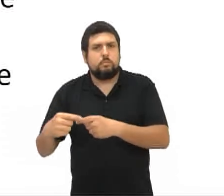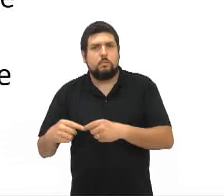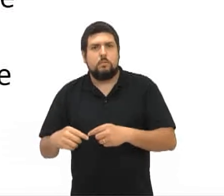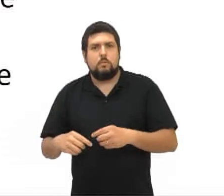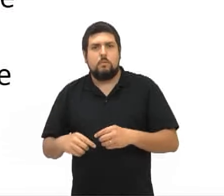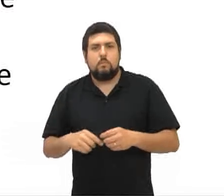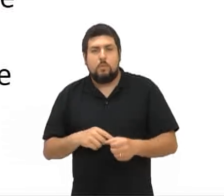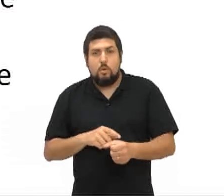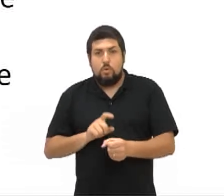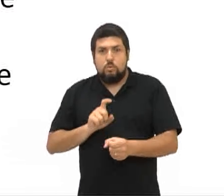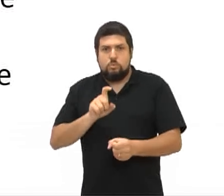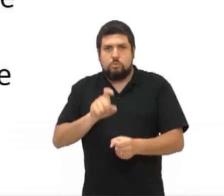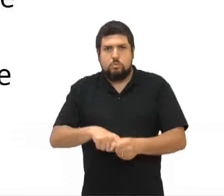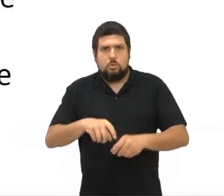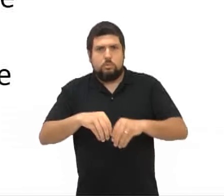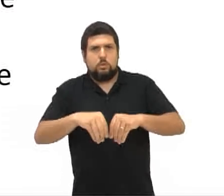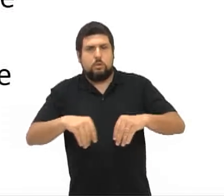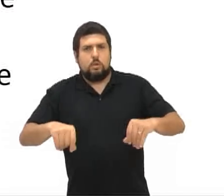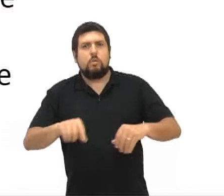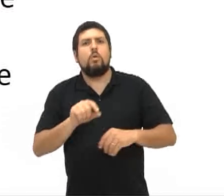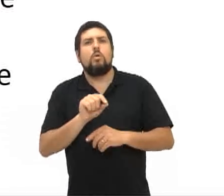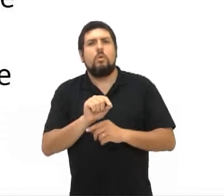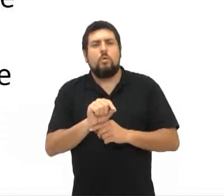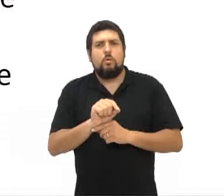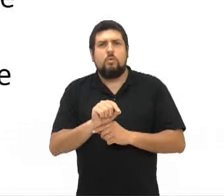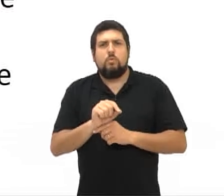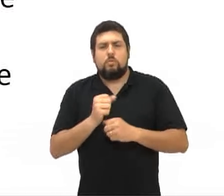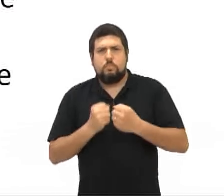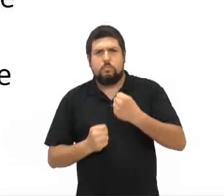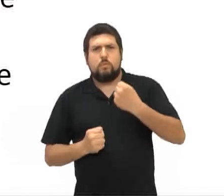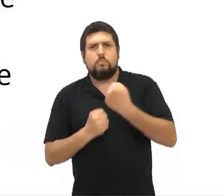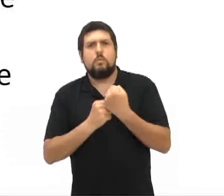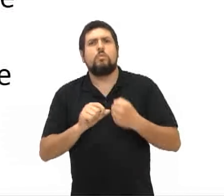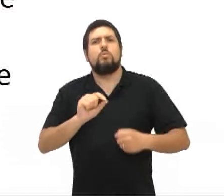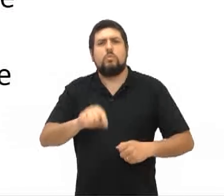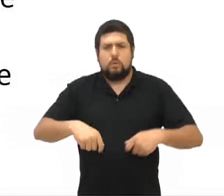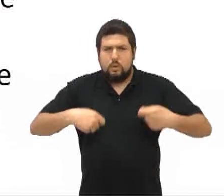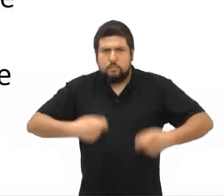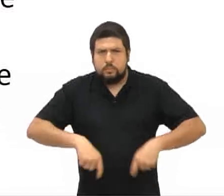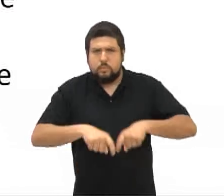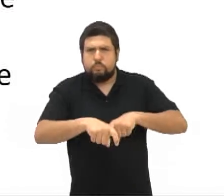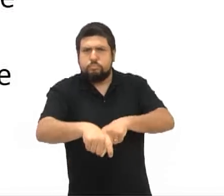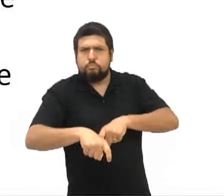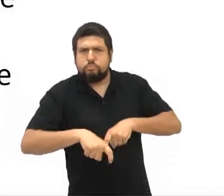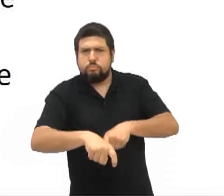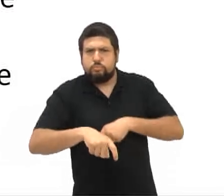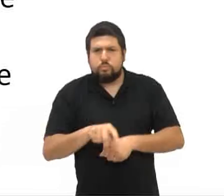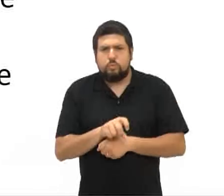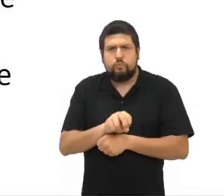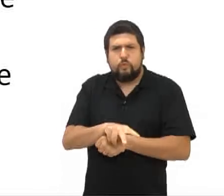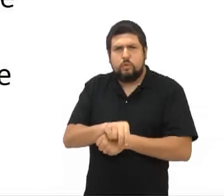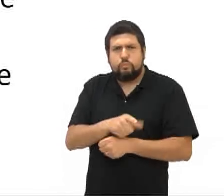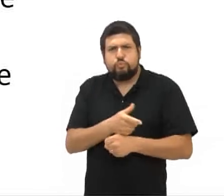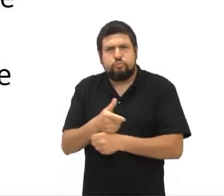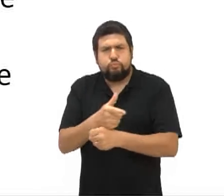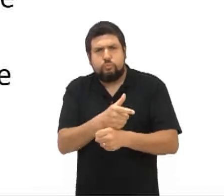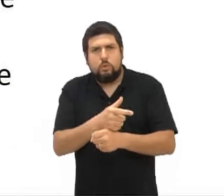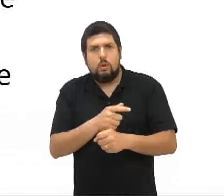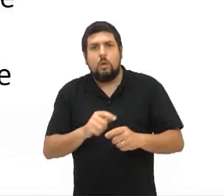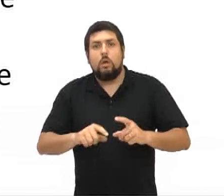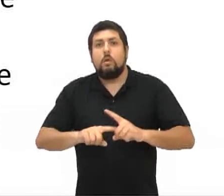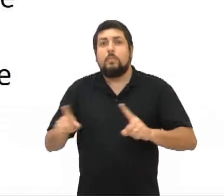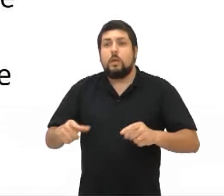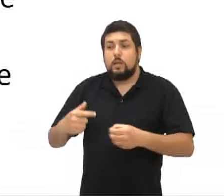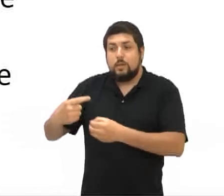latifundiários defendem que esses produtos são essenciais à prosperidade de suas lavouras, enquanto outros habitantes preocupam-se